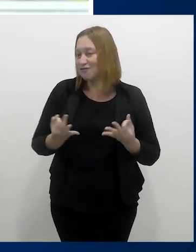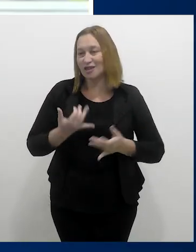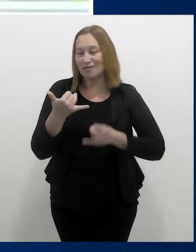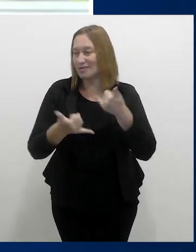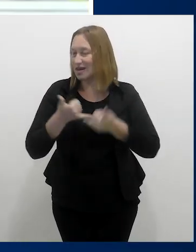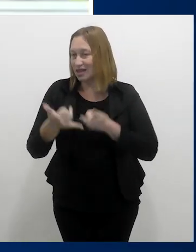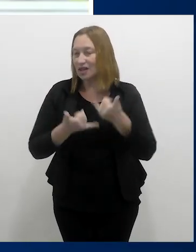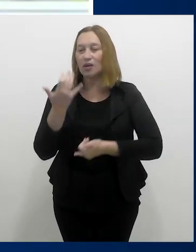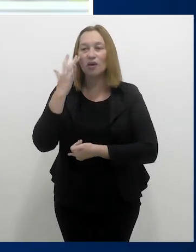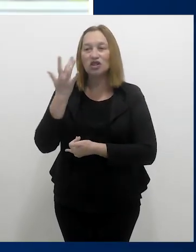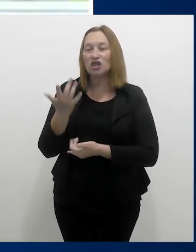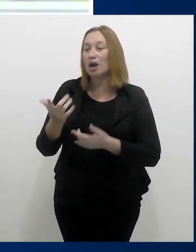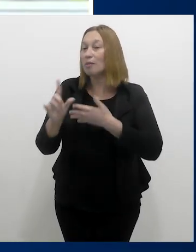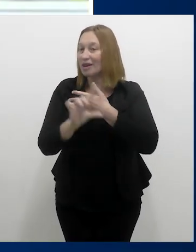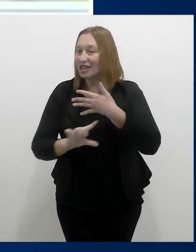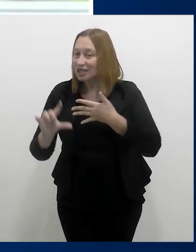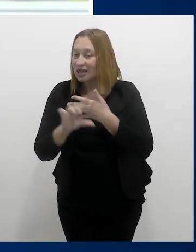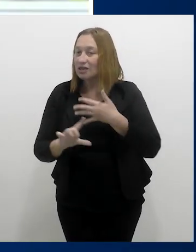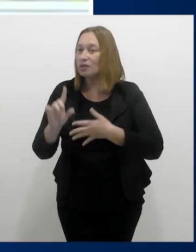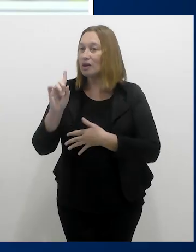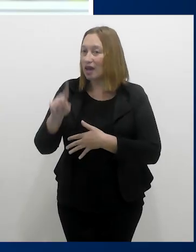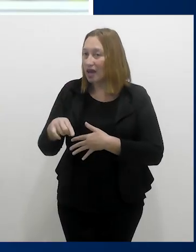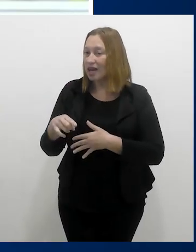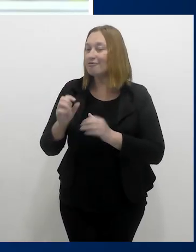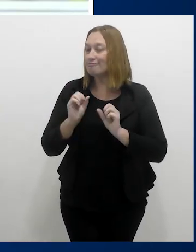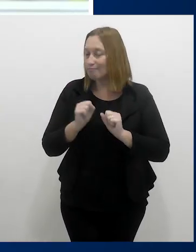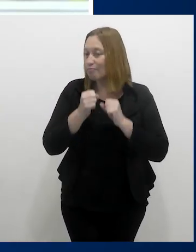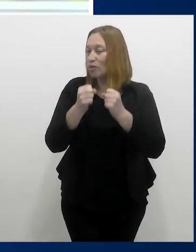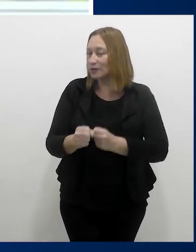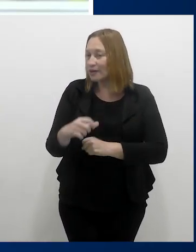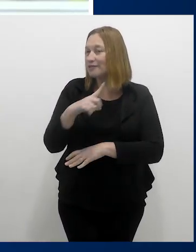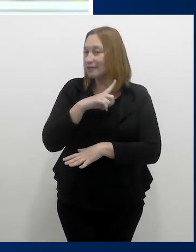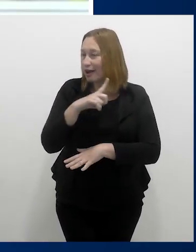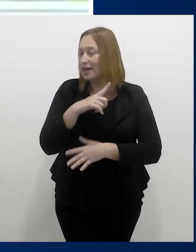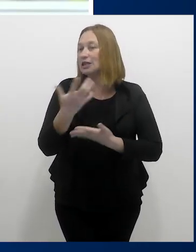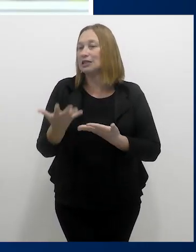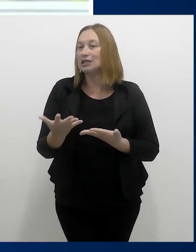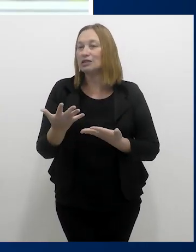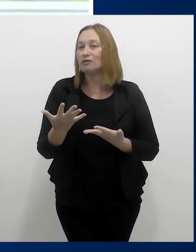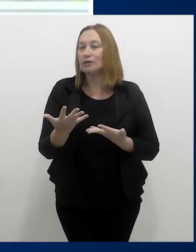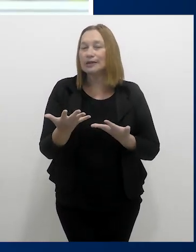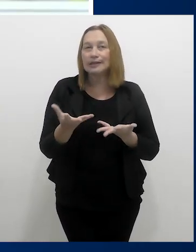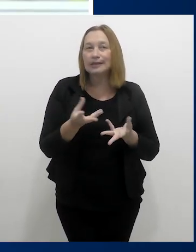isso, né? A literatura é uma coisa que tem esse poder, né,